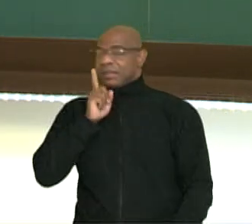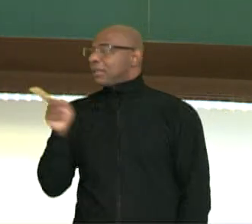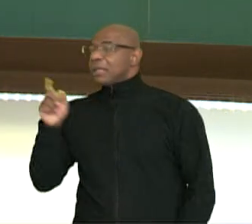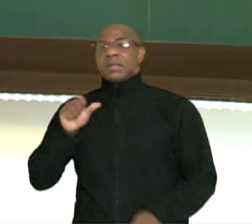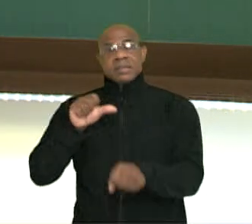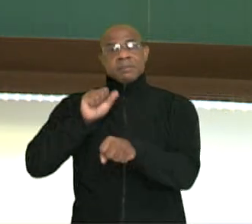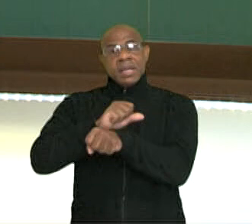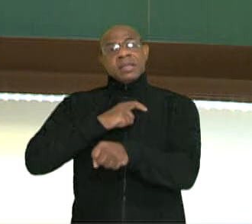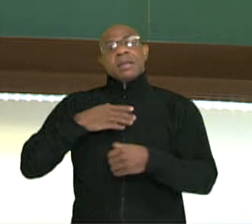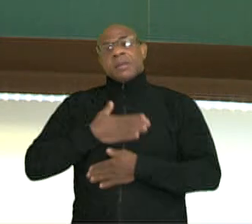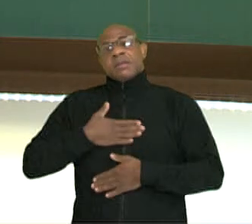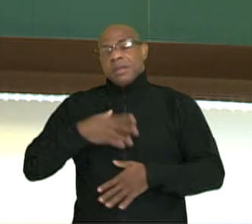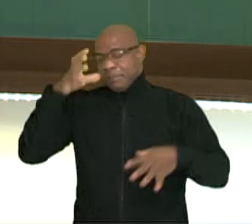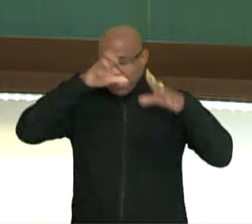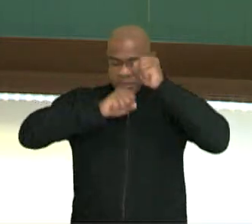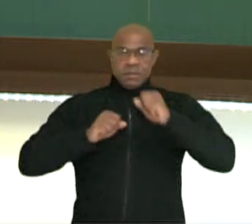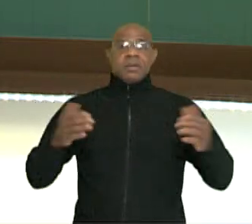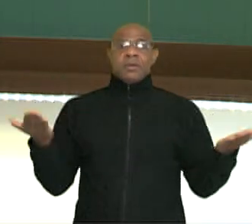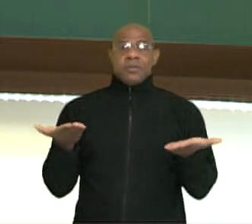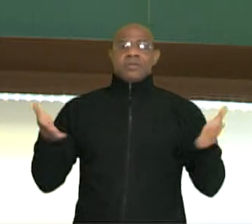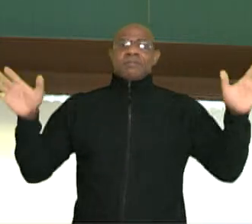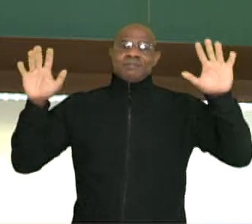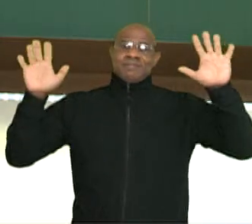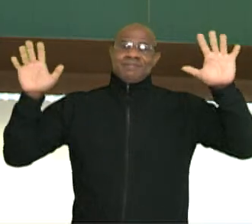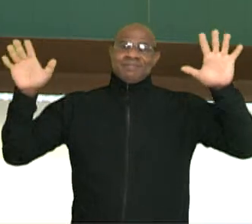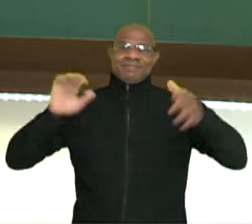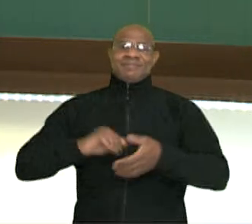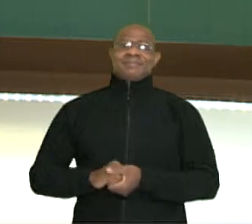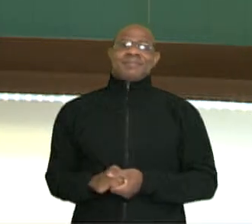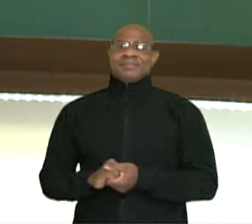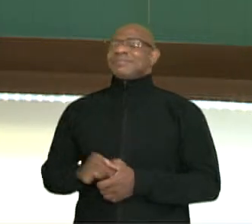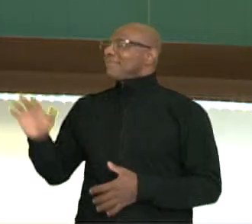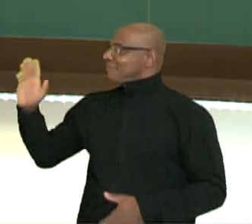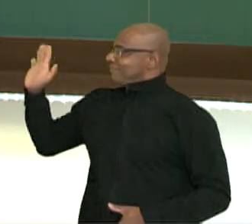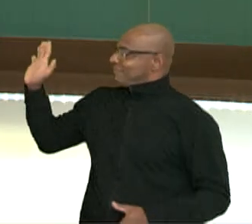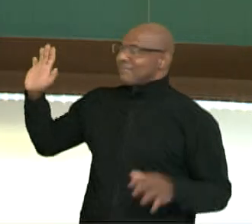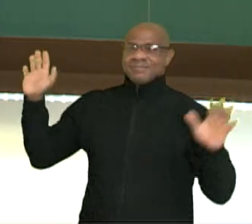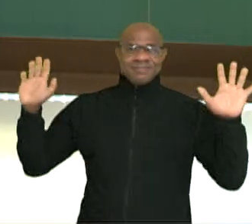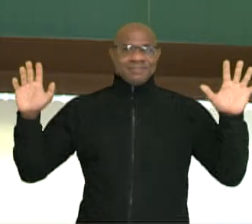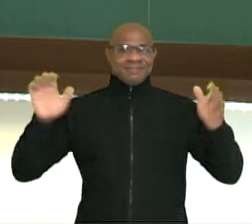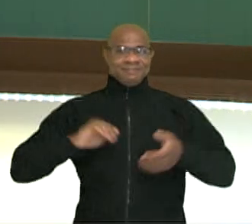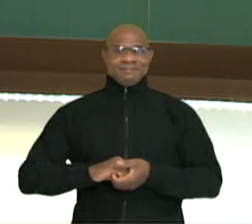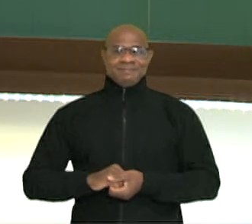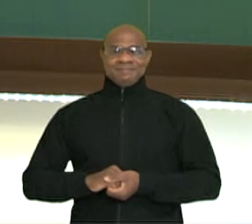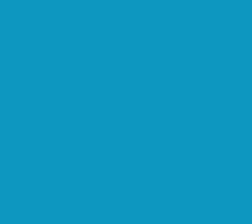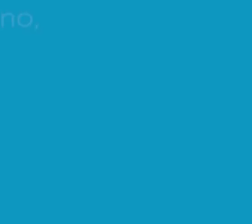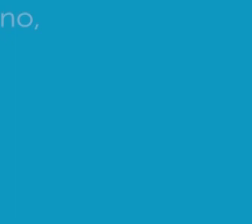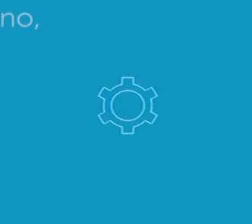Espero que vocês tenham aprendido e gostado do tema de hoje. Bye! Bye, Val! See you!